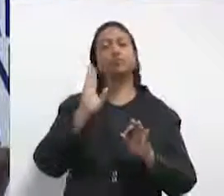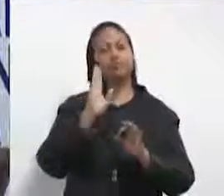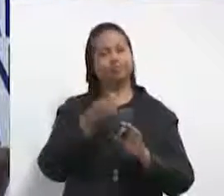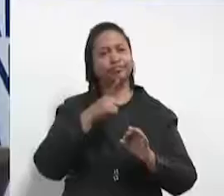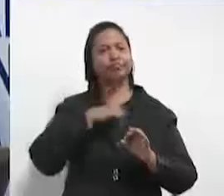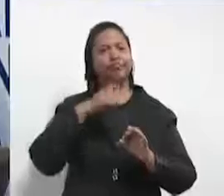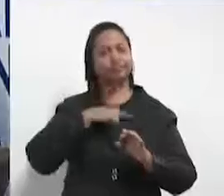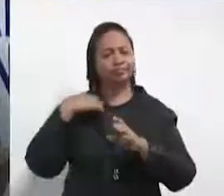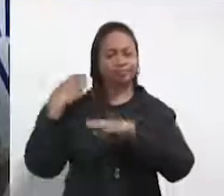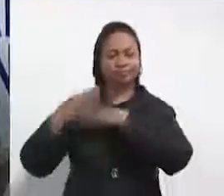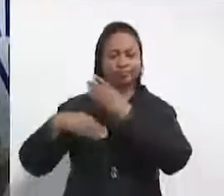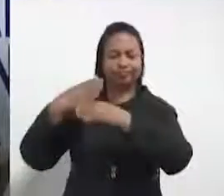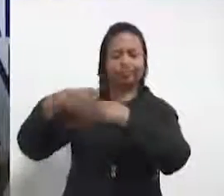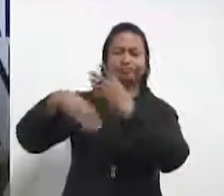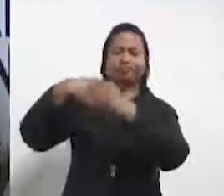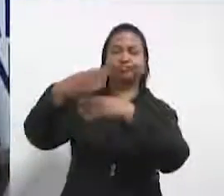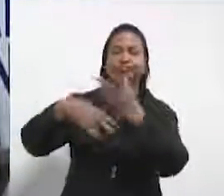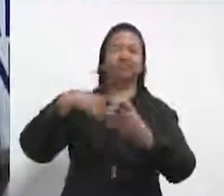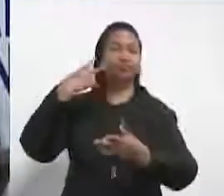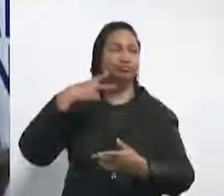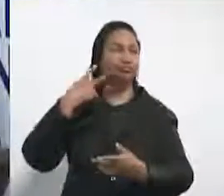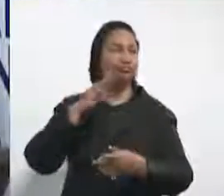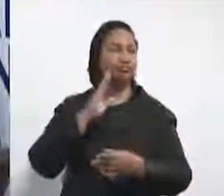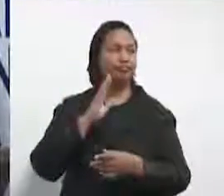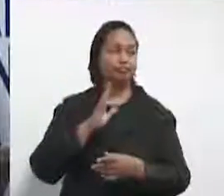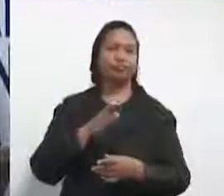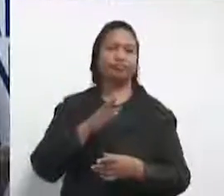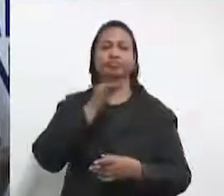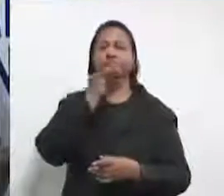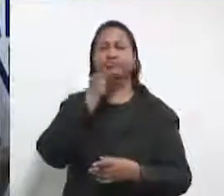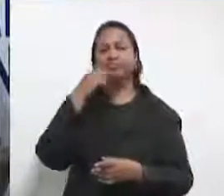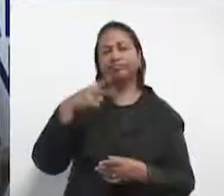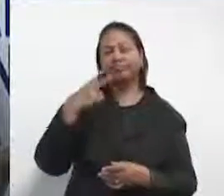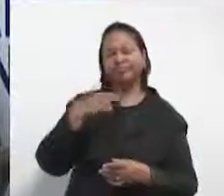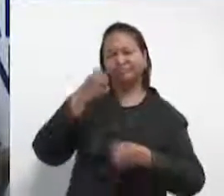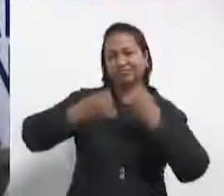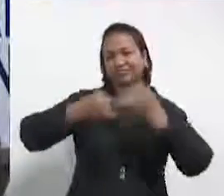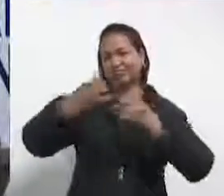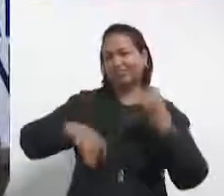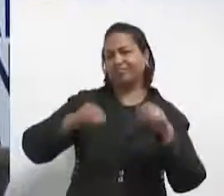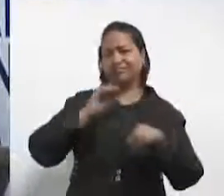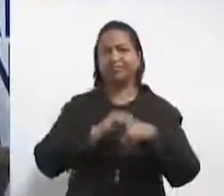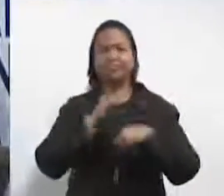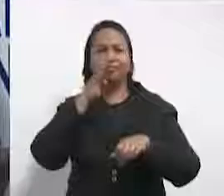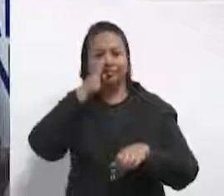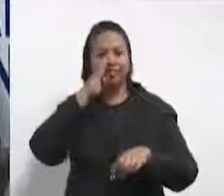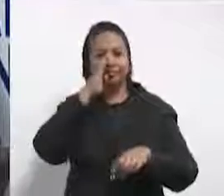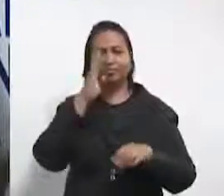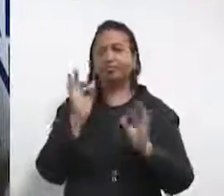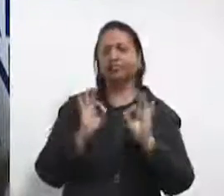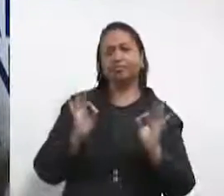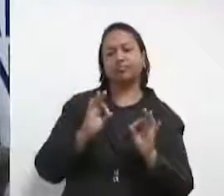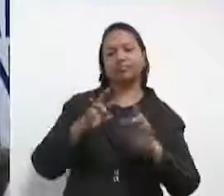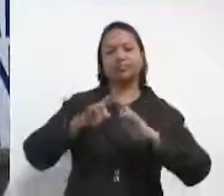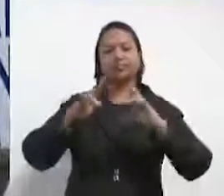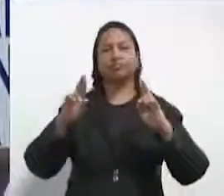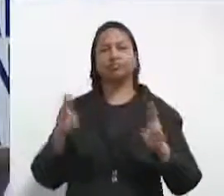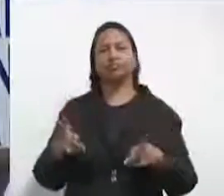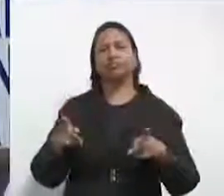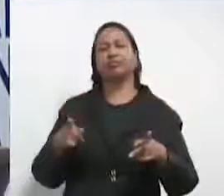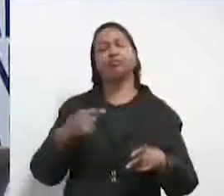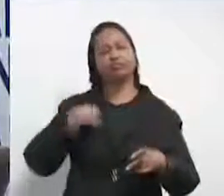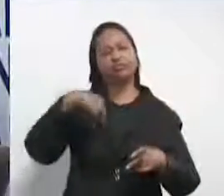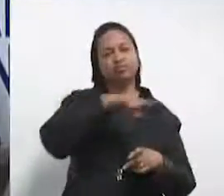o vereador nosso amigo luiz lacerda usou isso aqui mas eu tive lá em brasília visitando até o filho do presidente o nosso senador